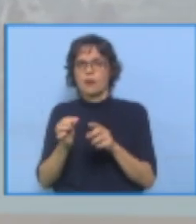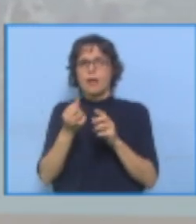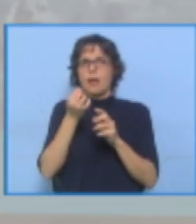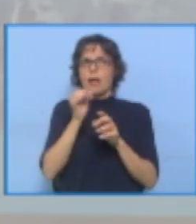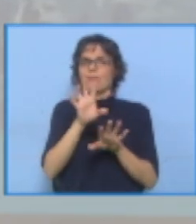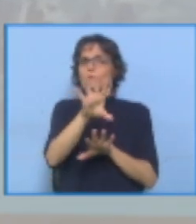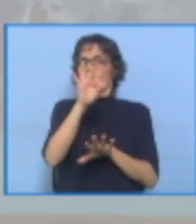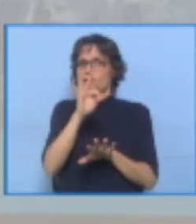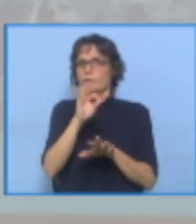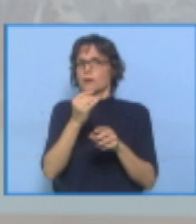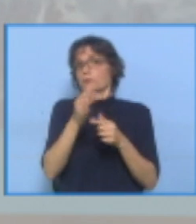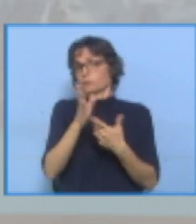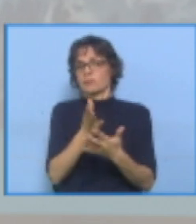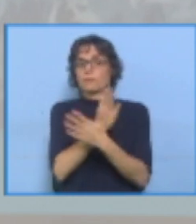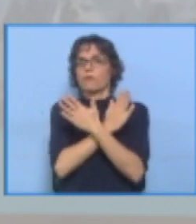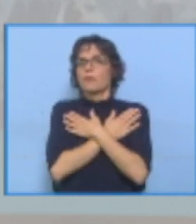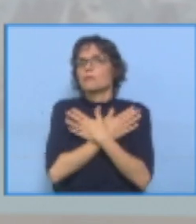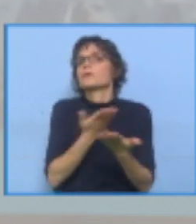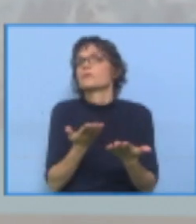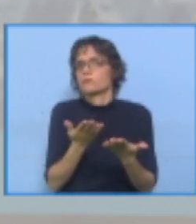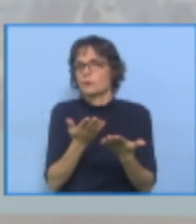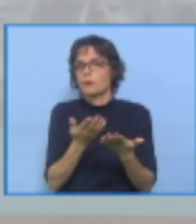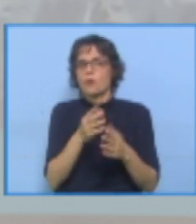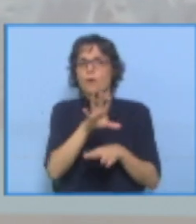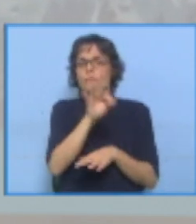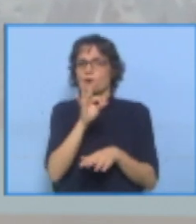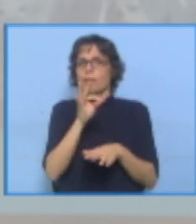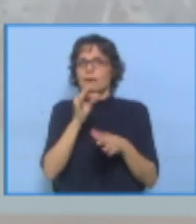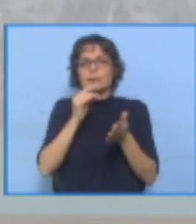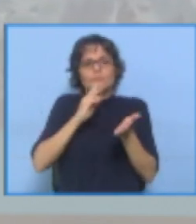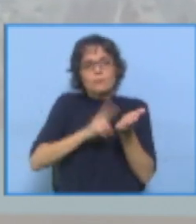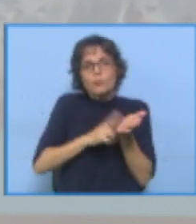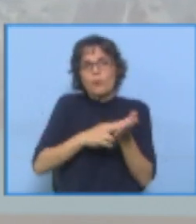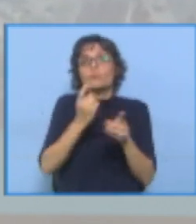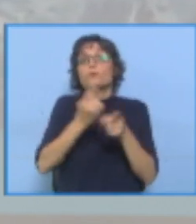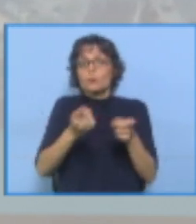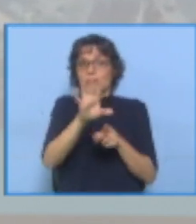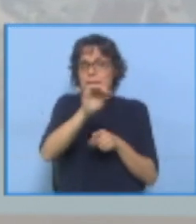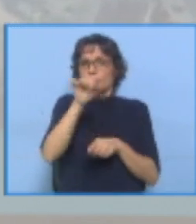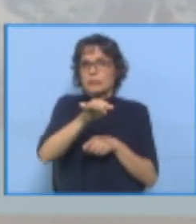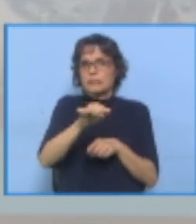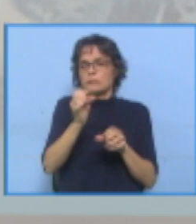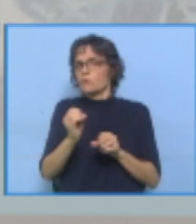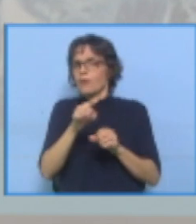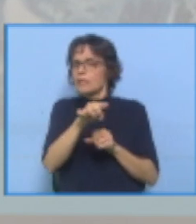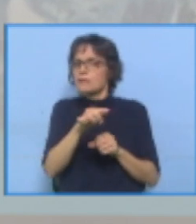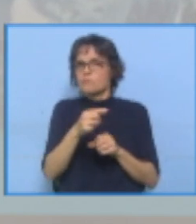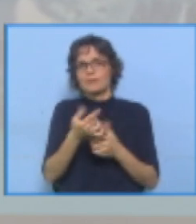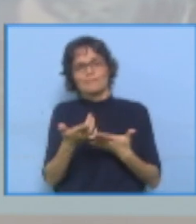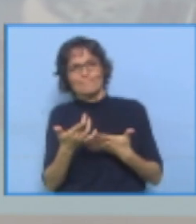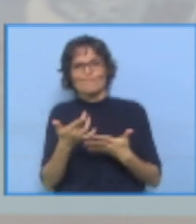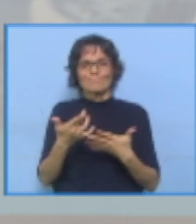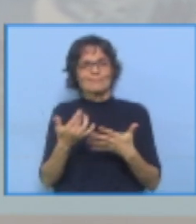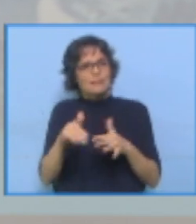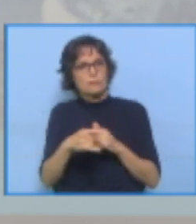que não é o bem comum. Ou seja, que é o bem próprio, é o bem do meu pequeno grupo, é um benzinho, não é? Que